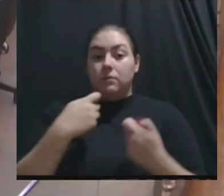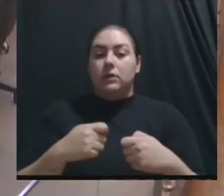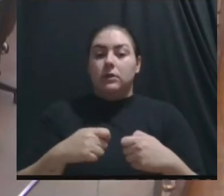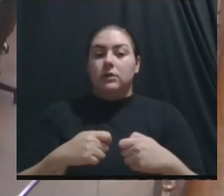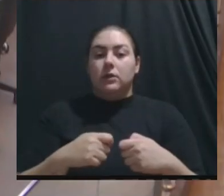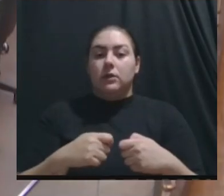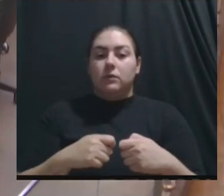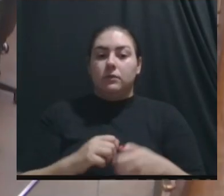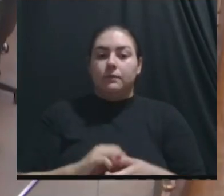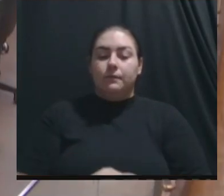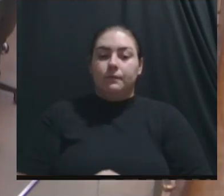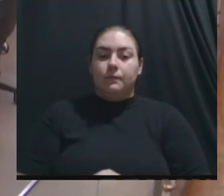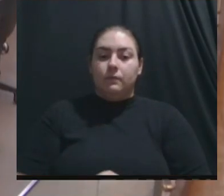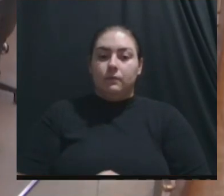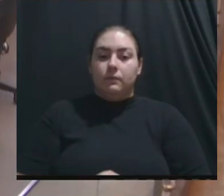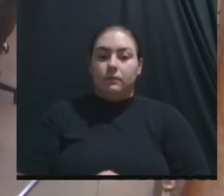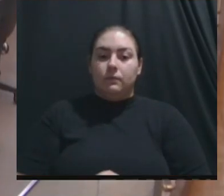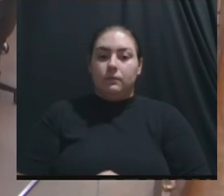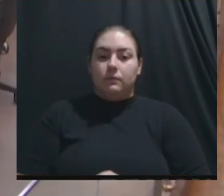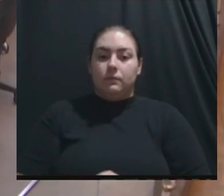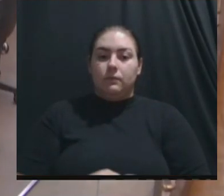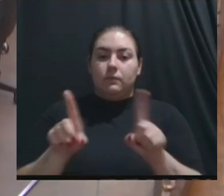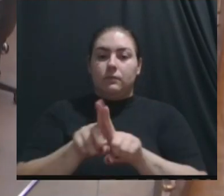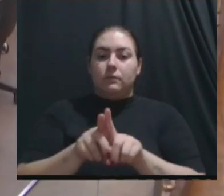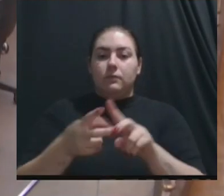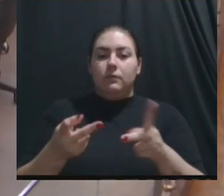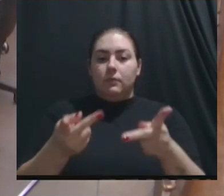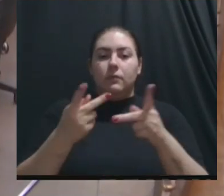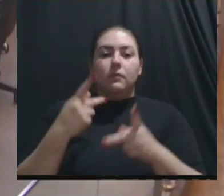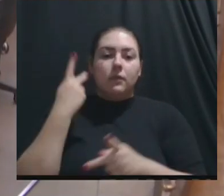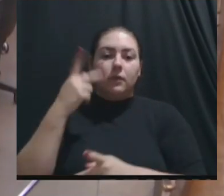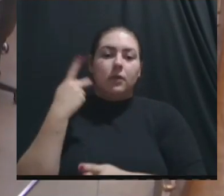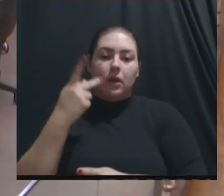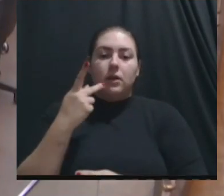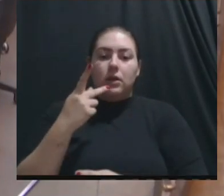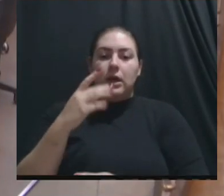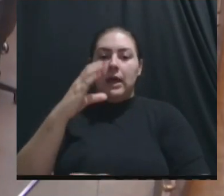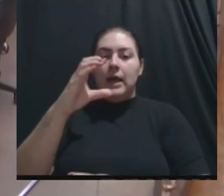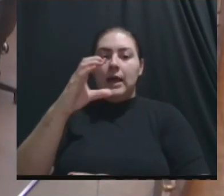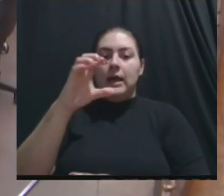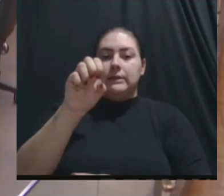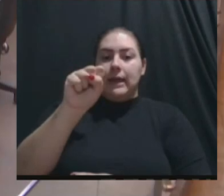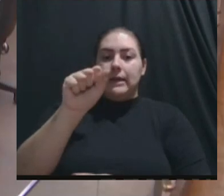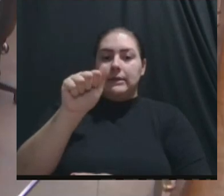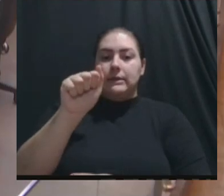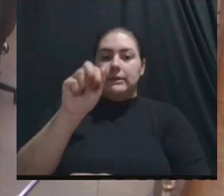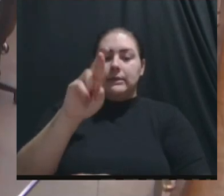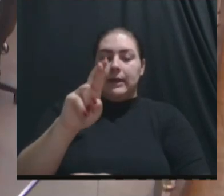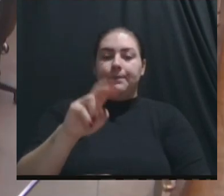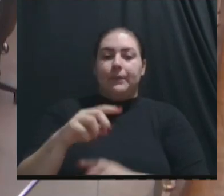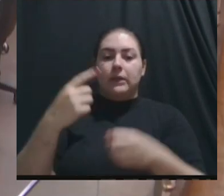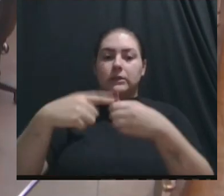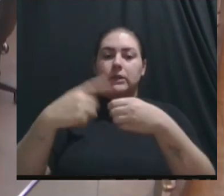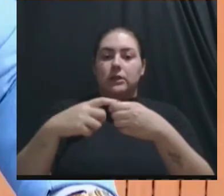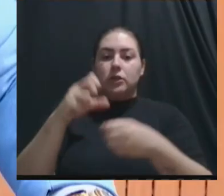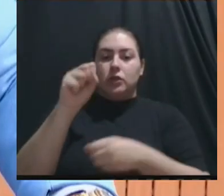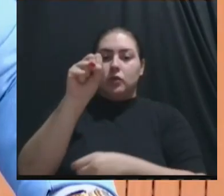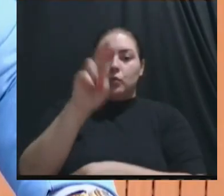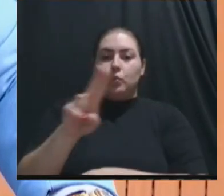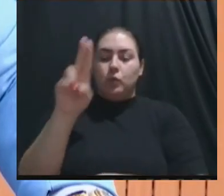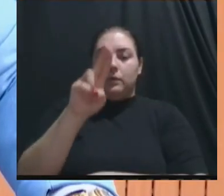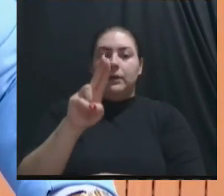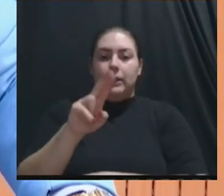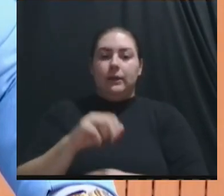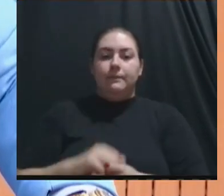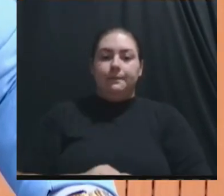foi convidado para o encontro o vereador César Bianchi, de Sumaré, que compartilhou a luta pela inclusão no município vizinho. A